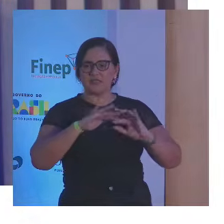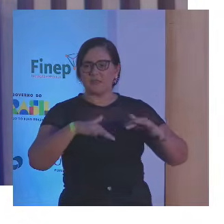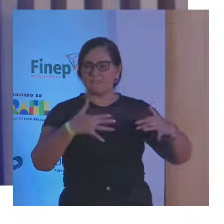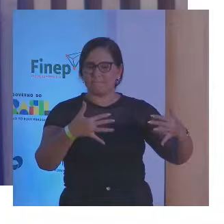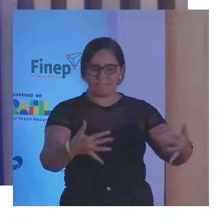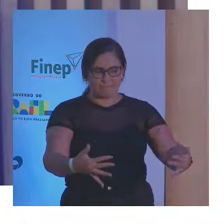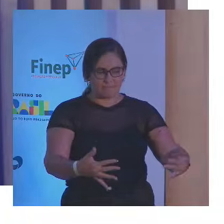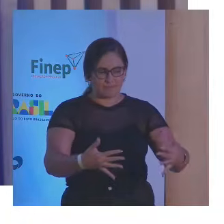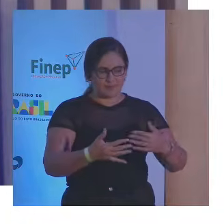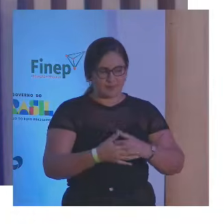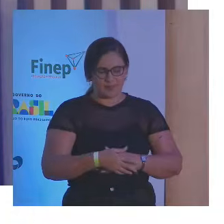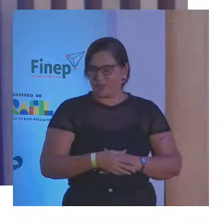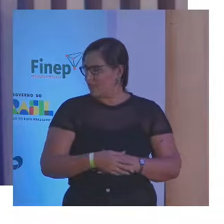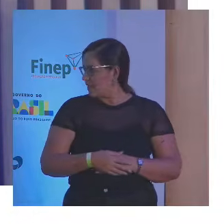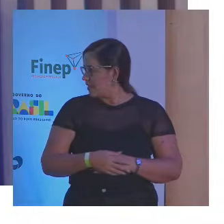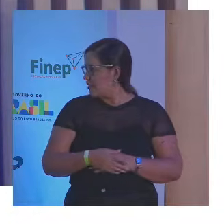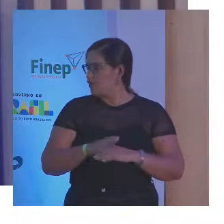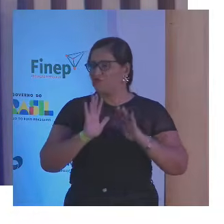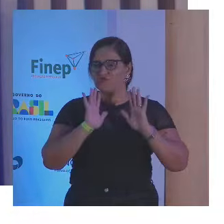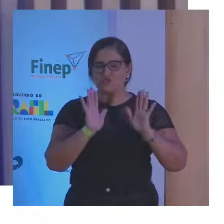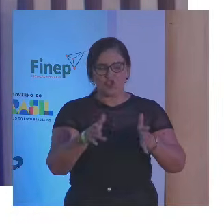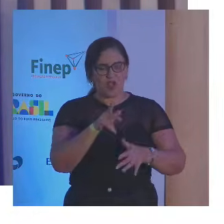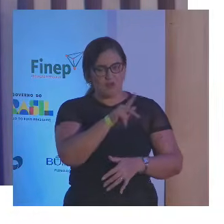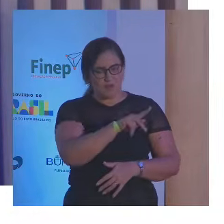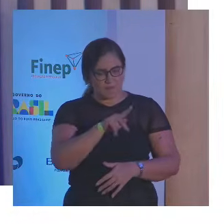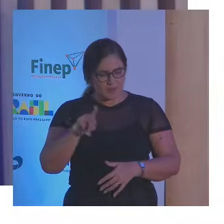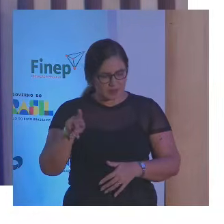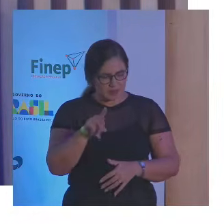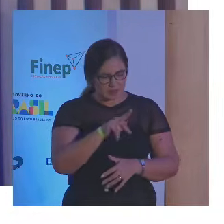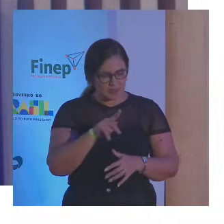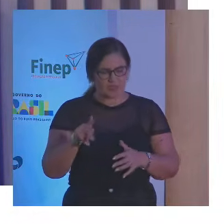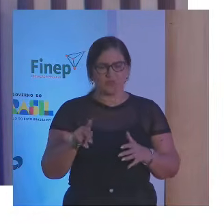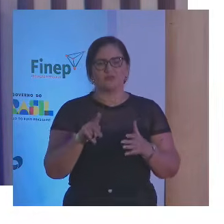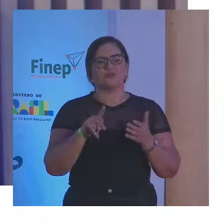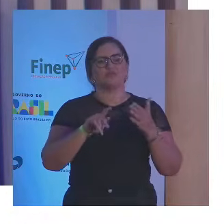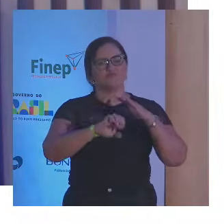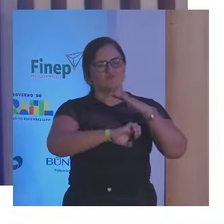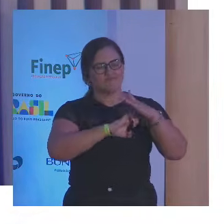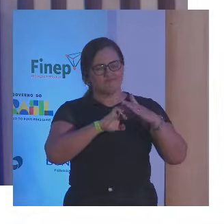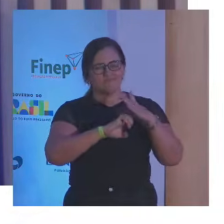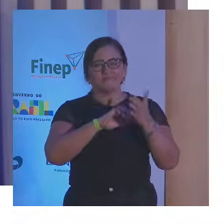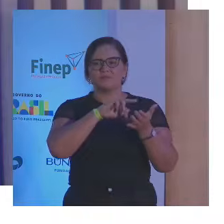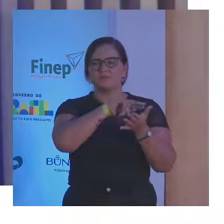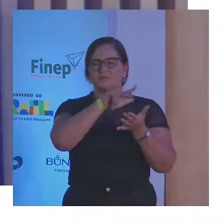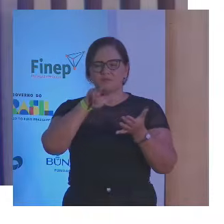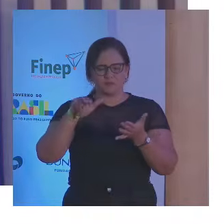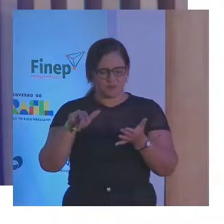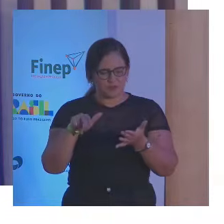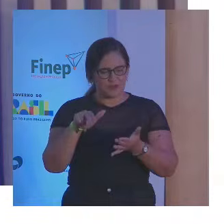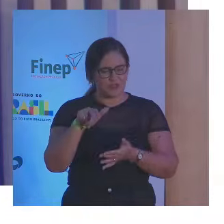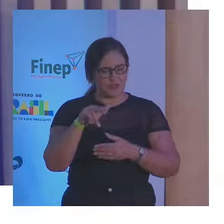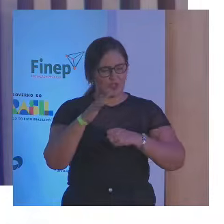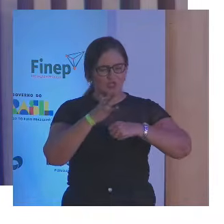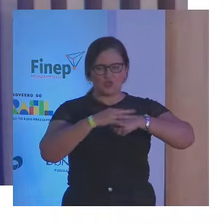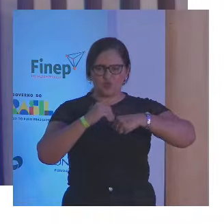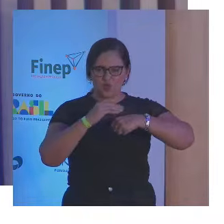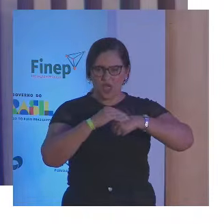Louisiana State University. Já foi presidente da World Maritime University, na Suécia, e